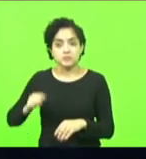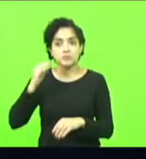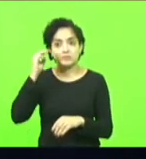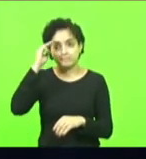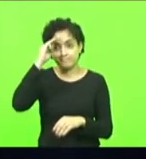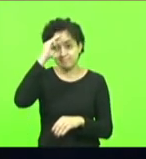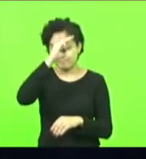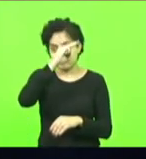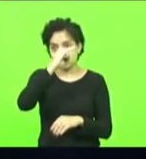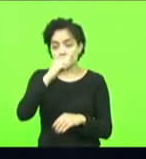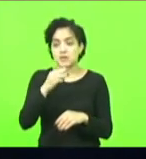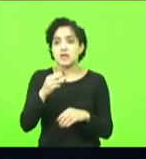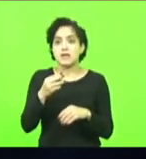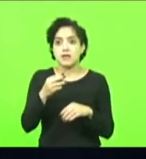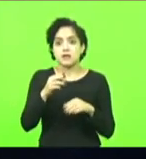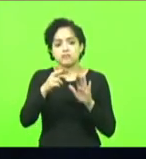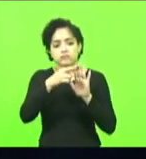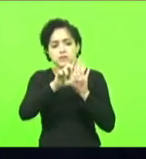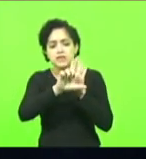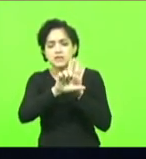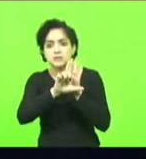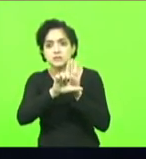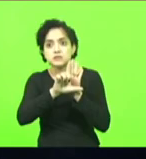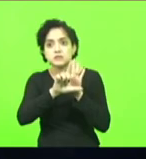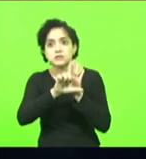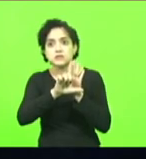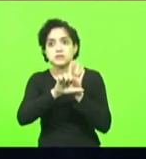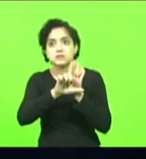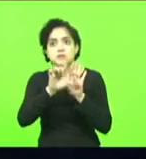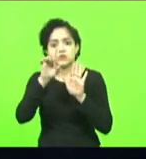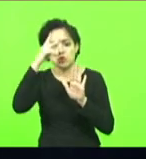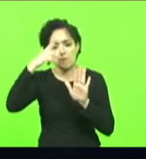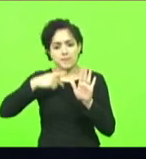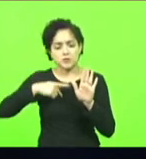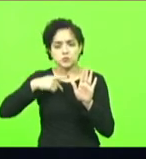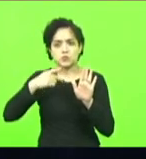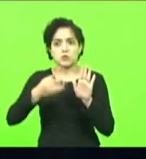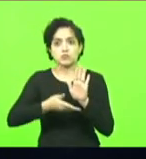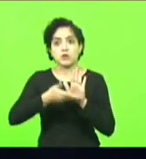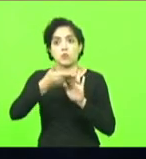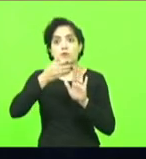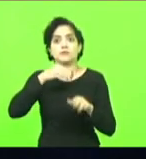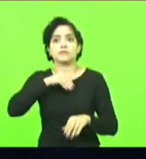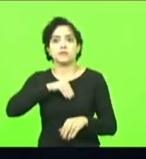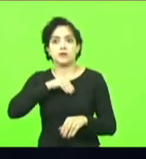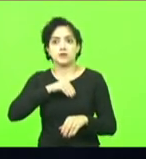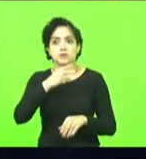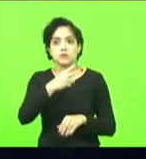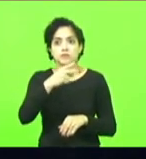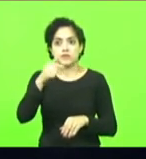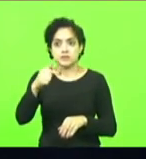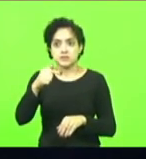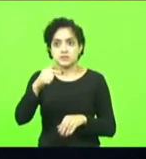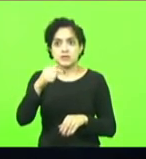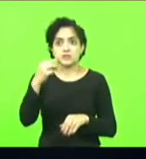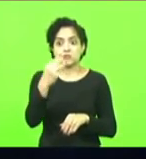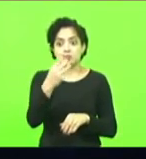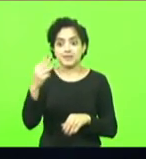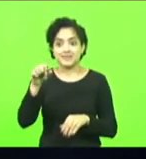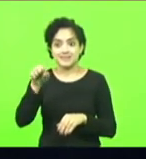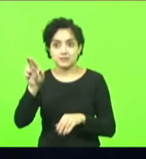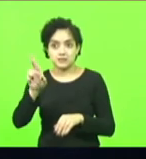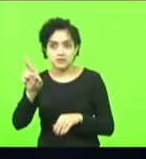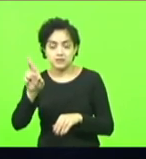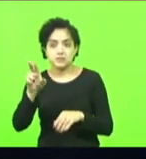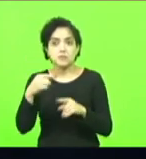Moisés, legisla em causa própria. Está aumentando o salário de 27 para 33, porque